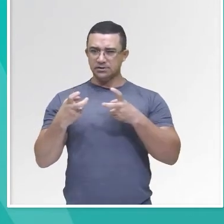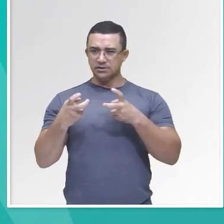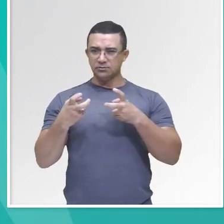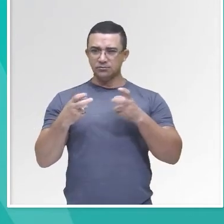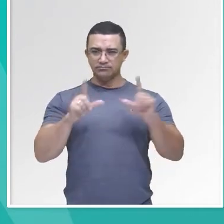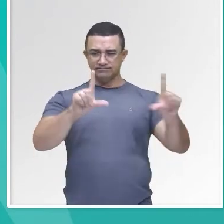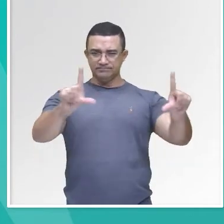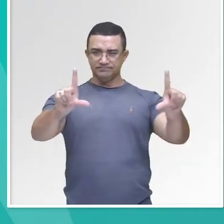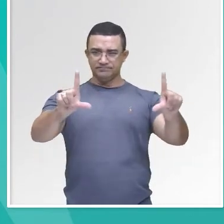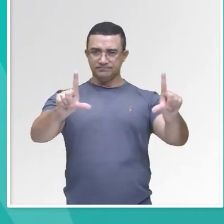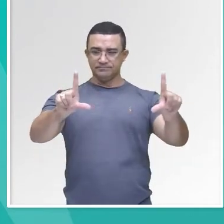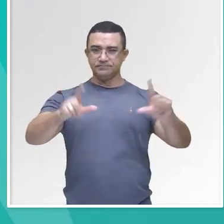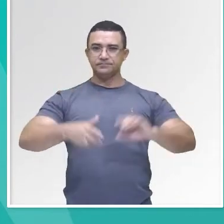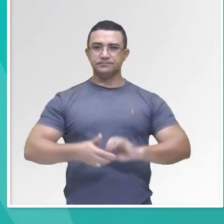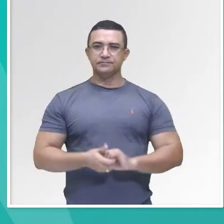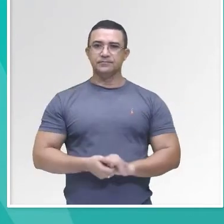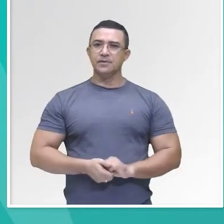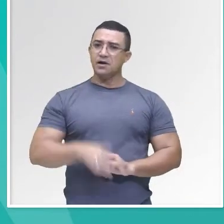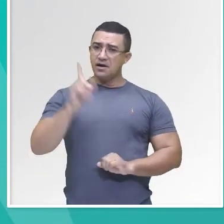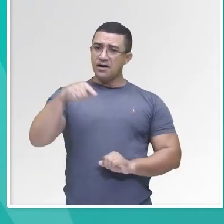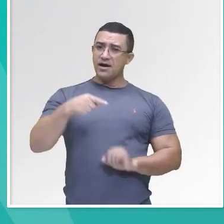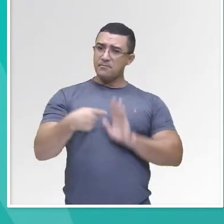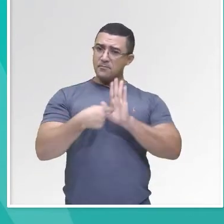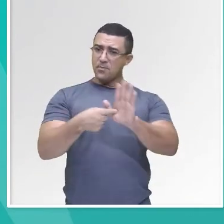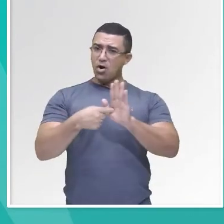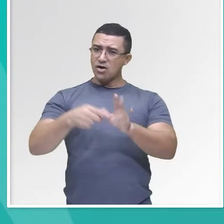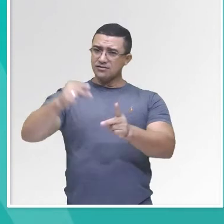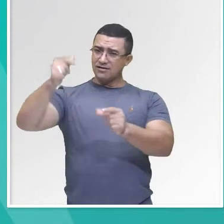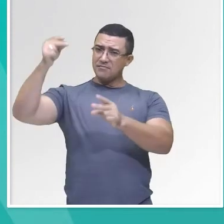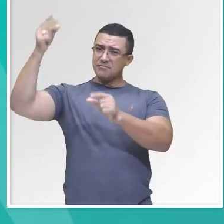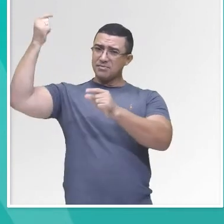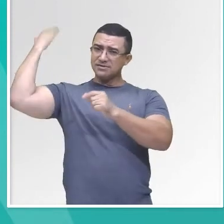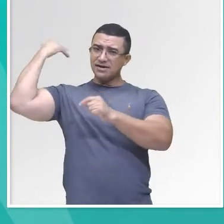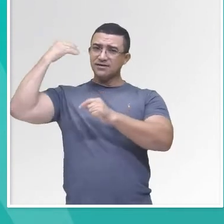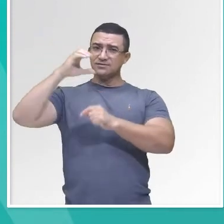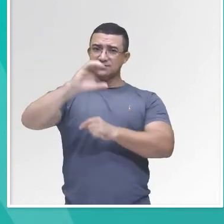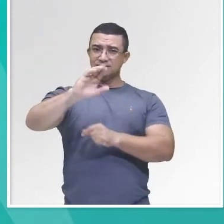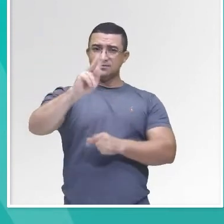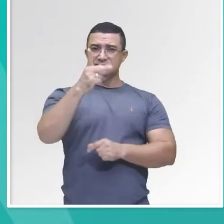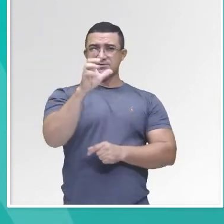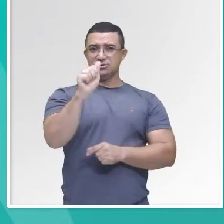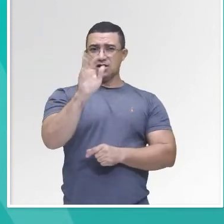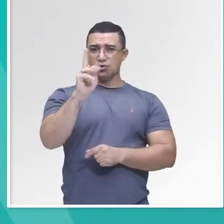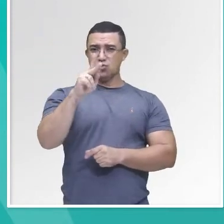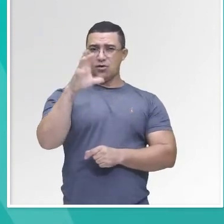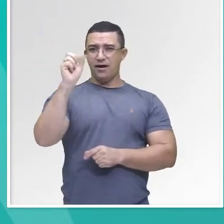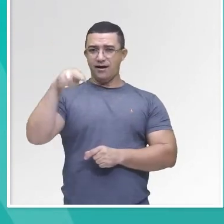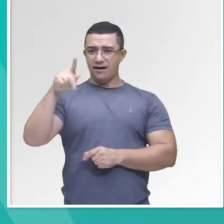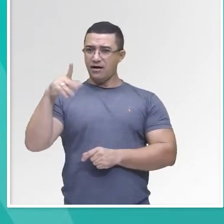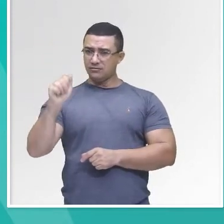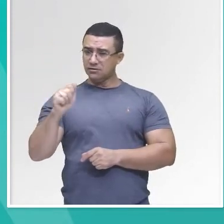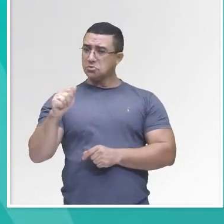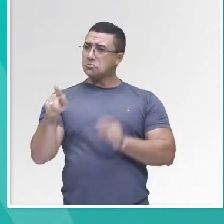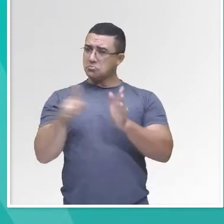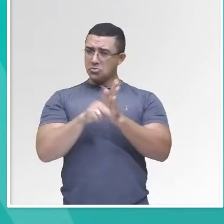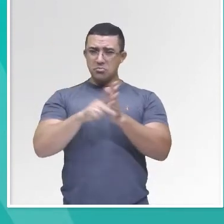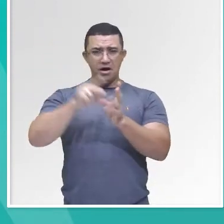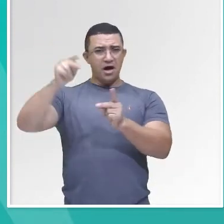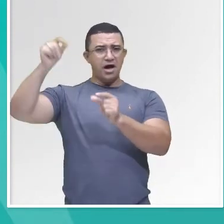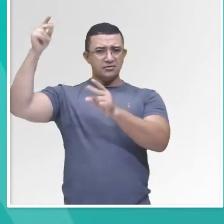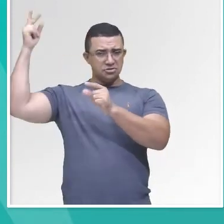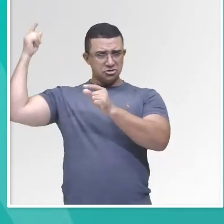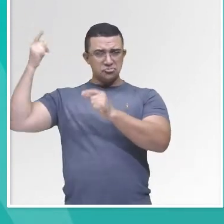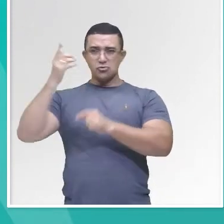imagem. Essa imagem, ela representa aí o chaturanga, que é um jogo antigo indiano, né?